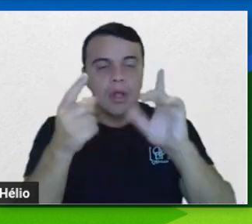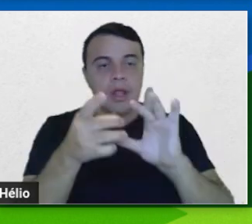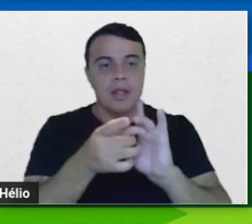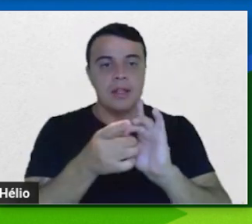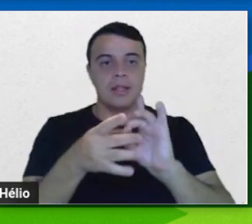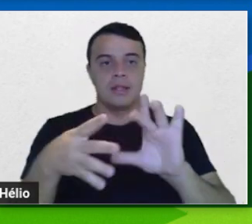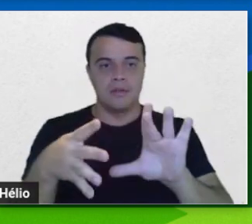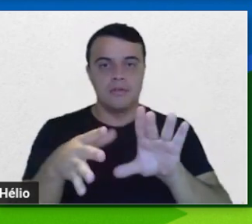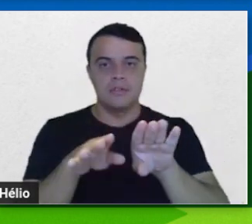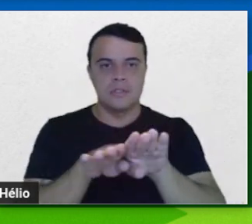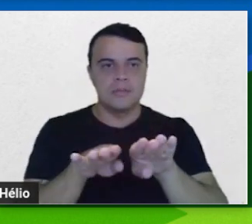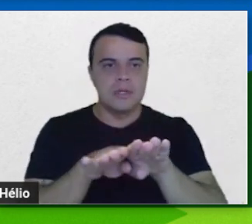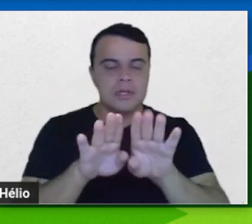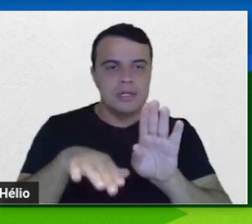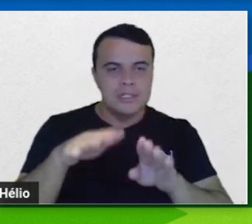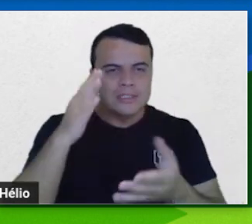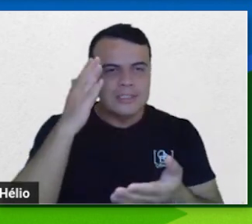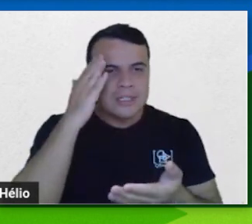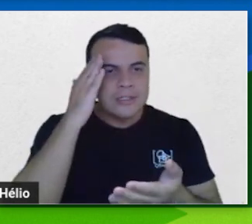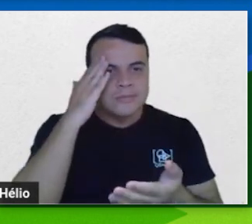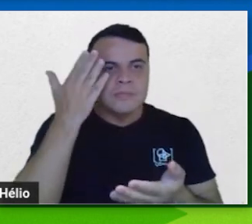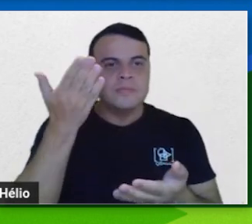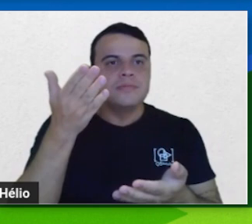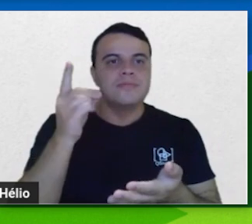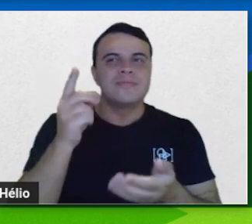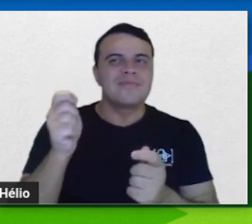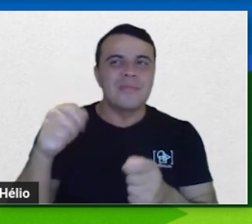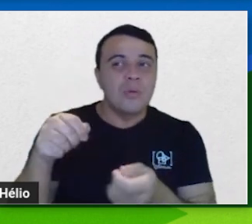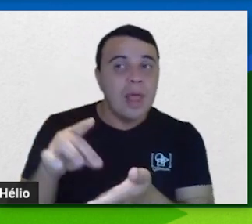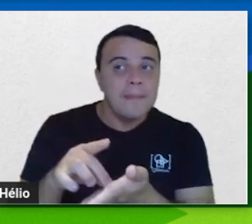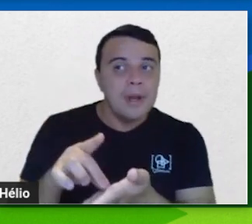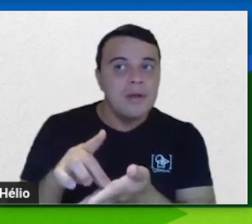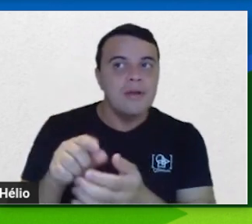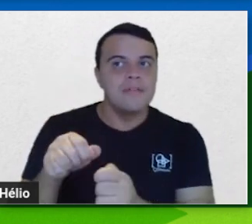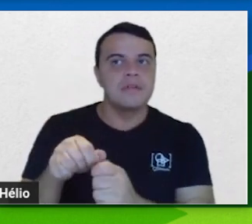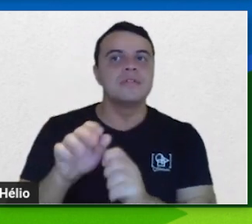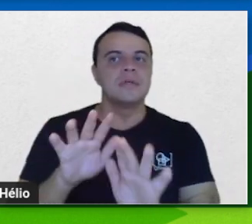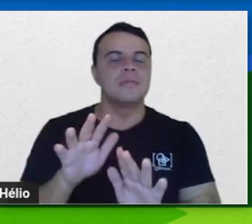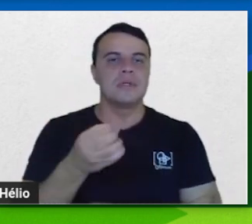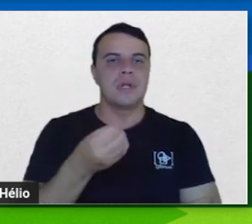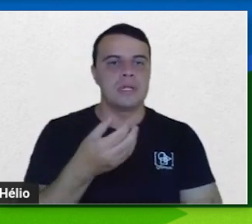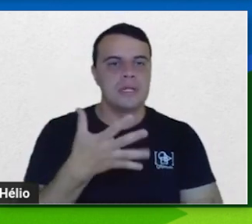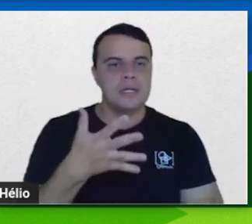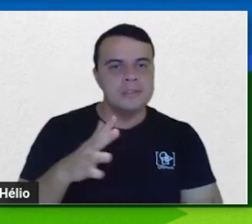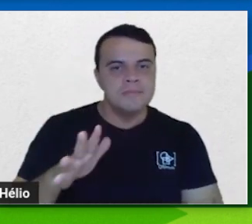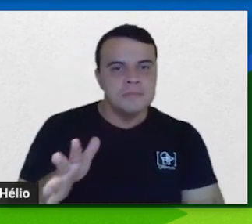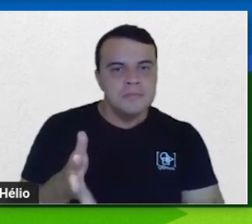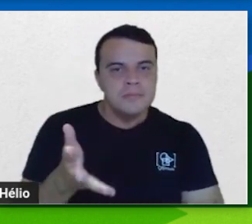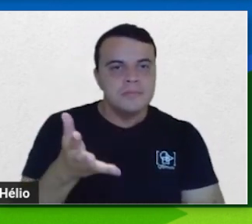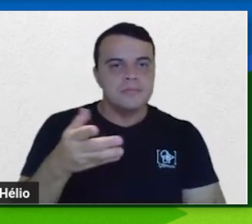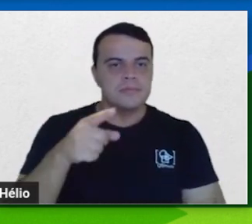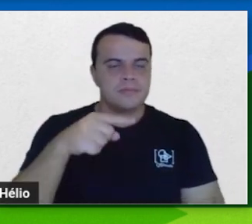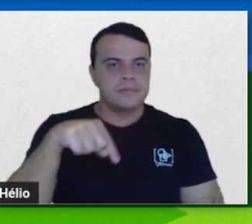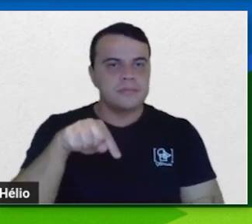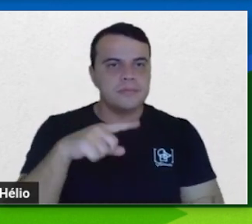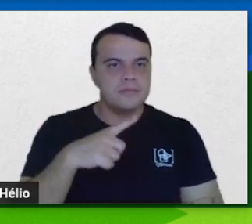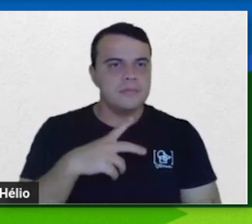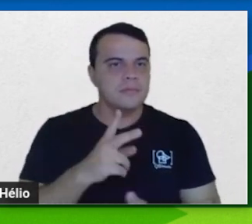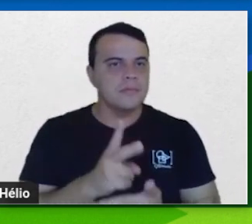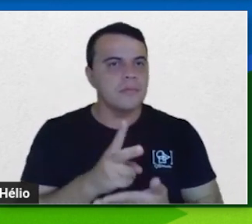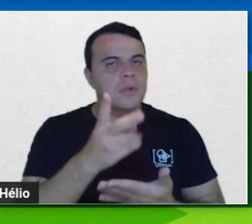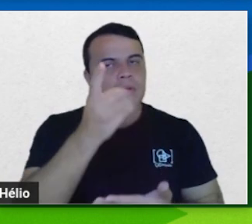livres, mesmo sabendo que não são factíveis, mas para estimular